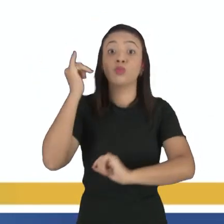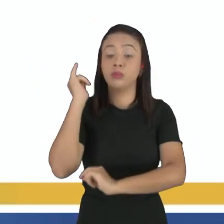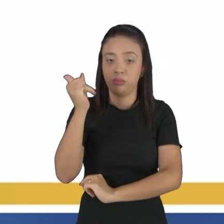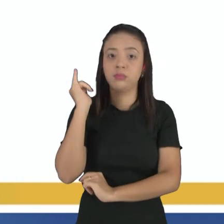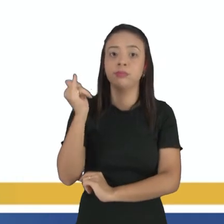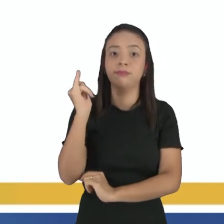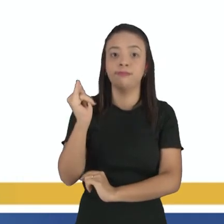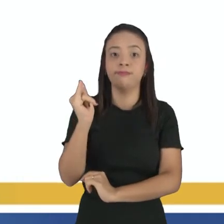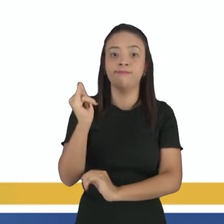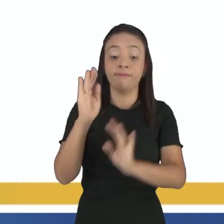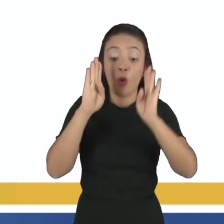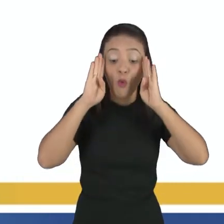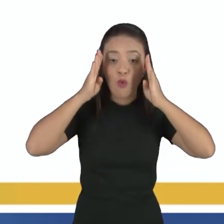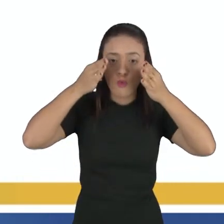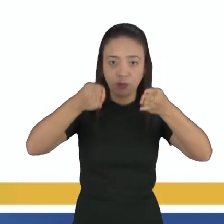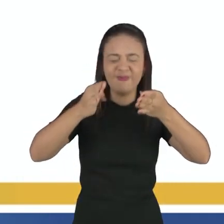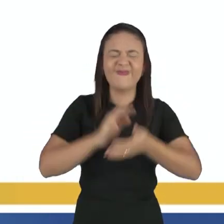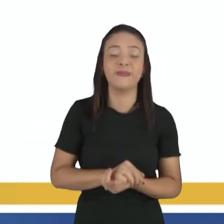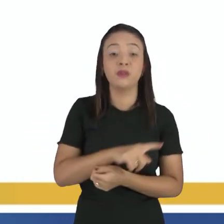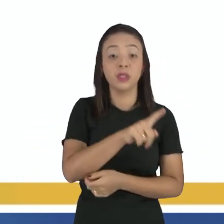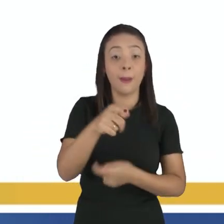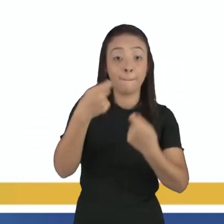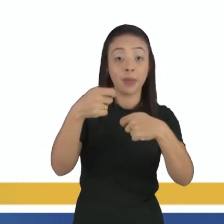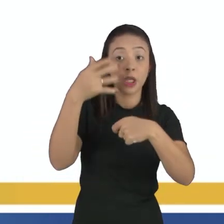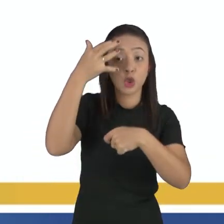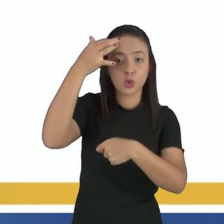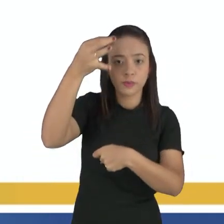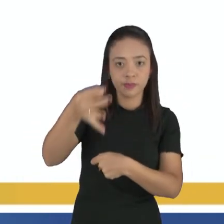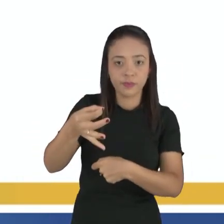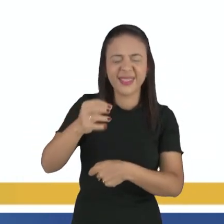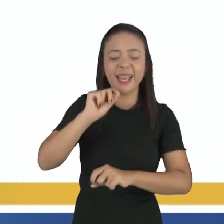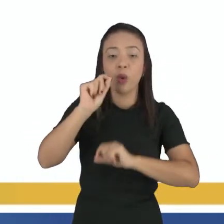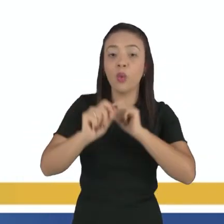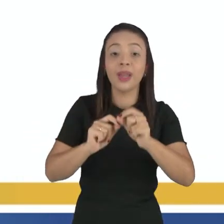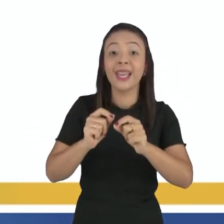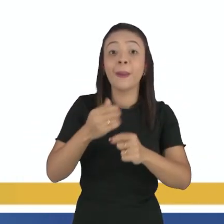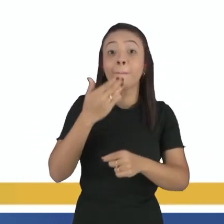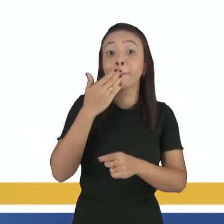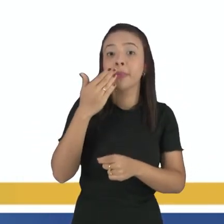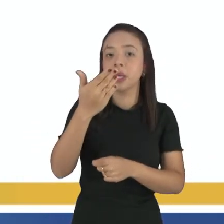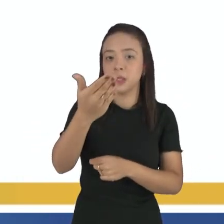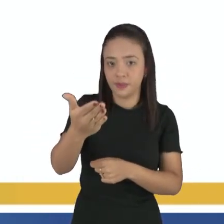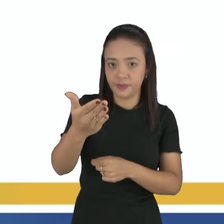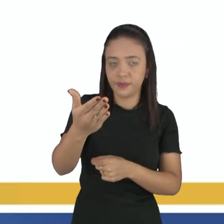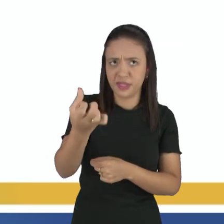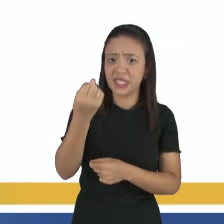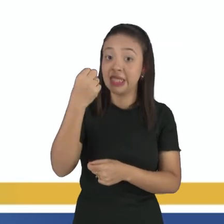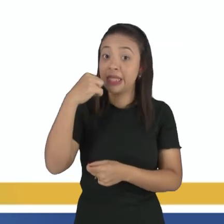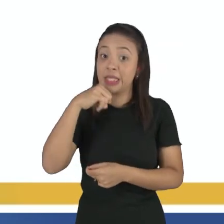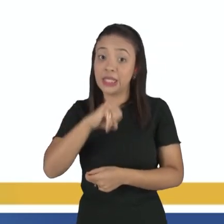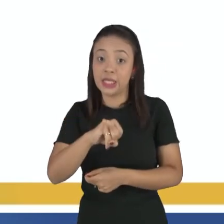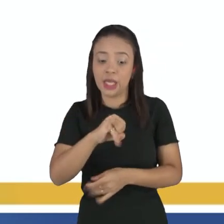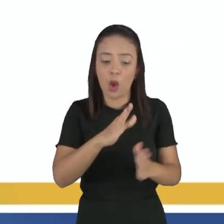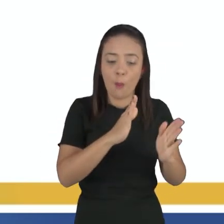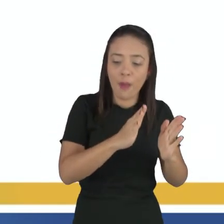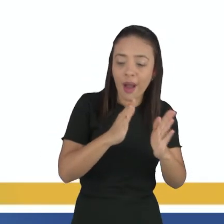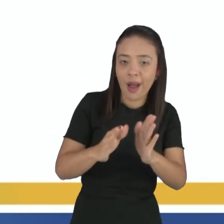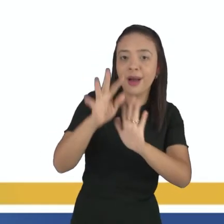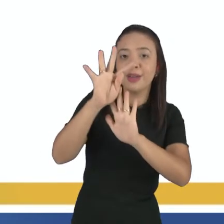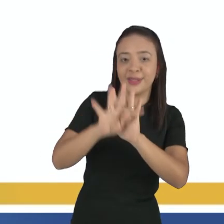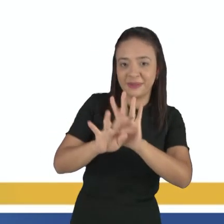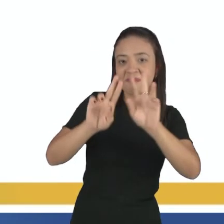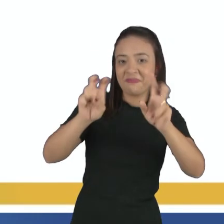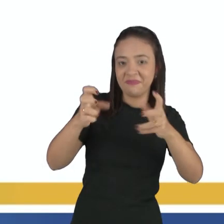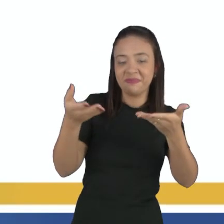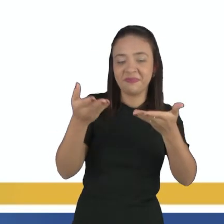Tá bom então é para você entender e se cobra de você quando se fala de partes de um